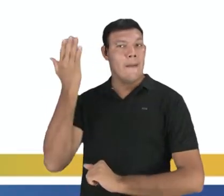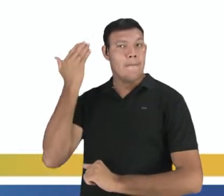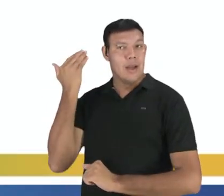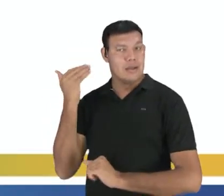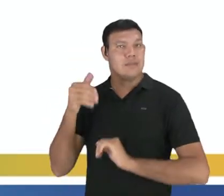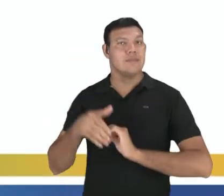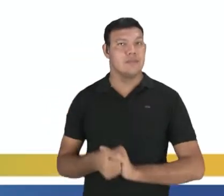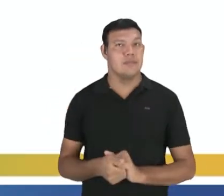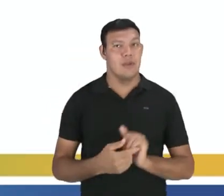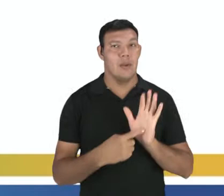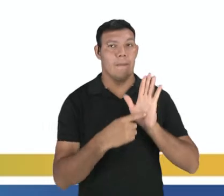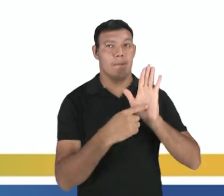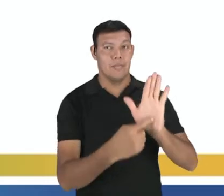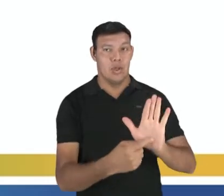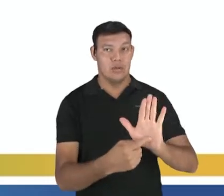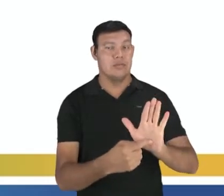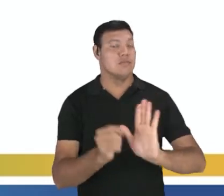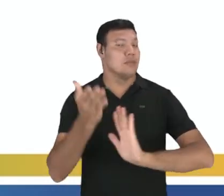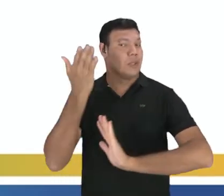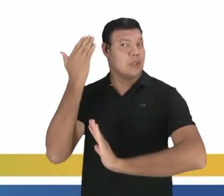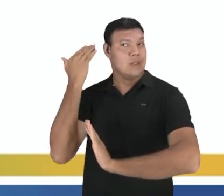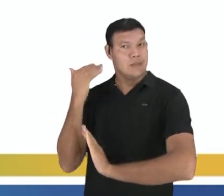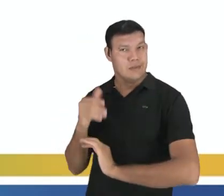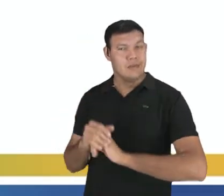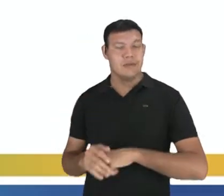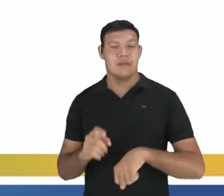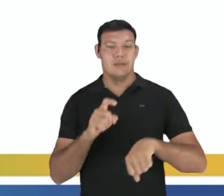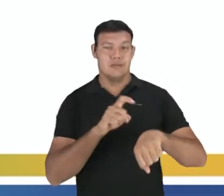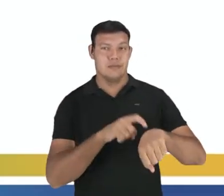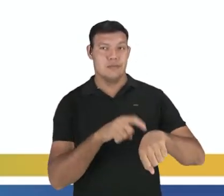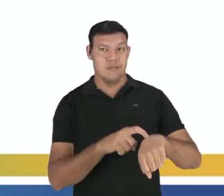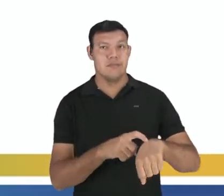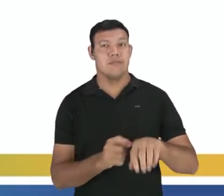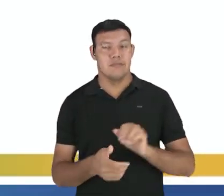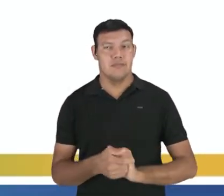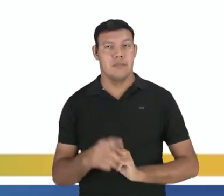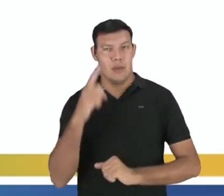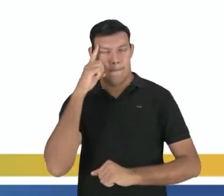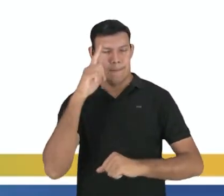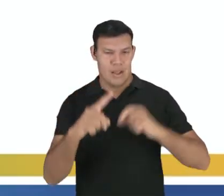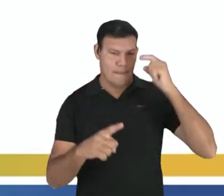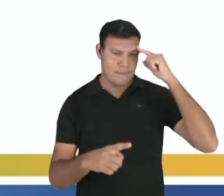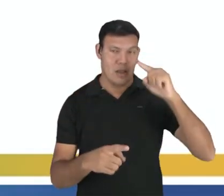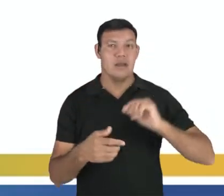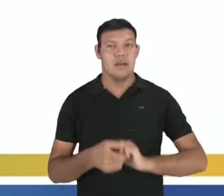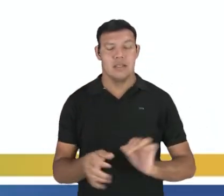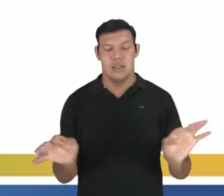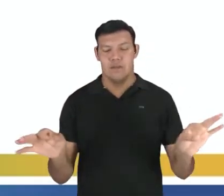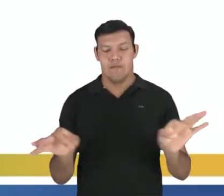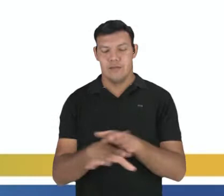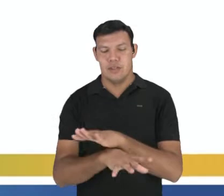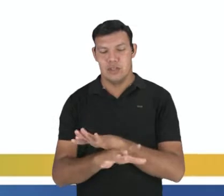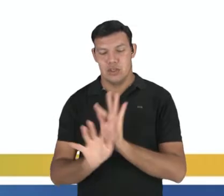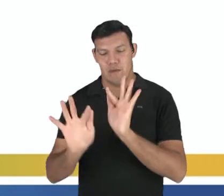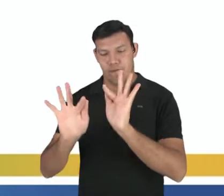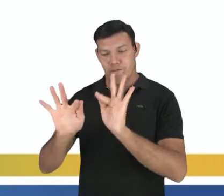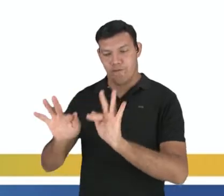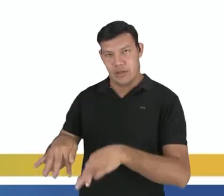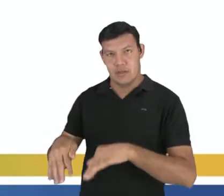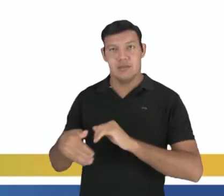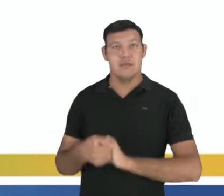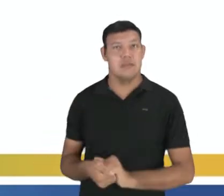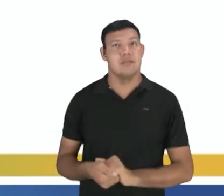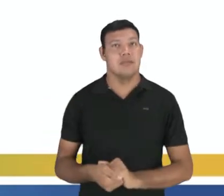Pretérito. O pretérito indica passado. E no modo indicativo ele é usado para situações acabadas, para